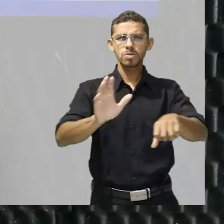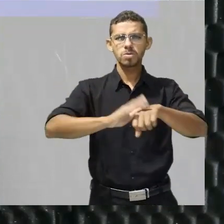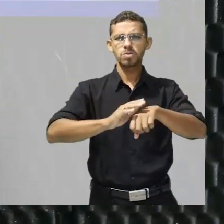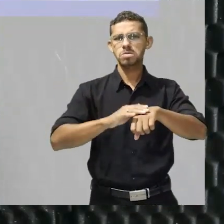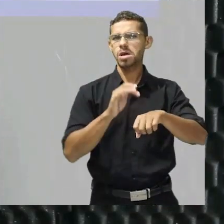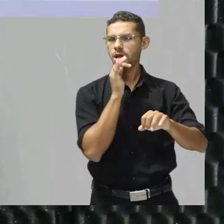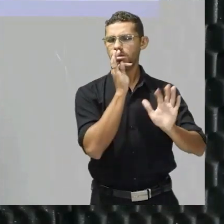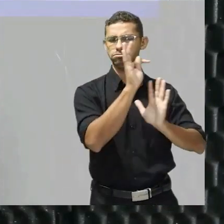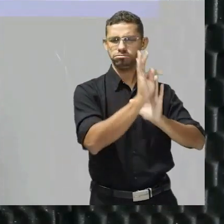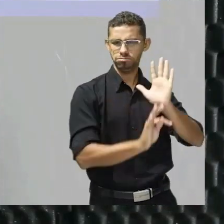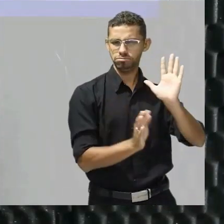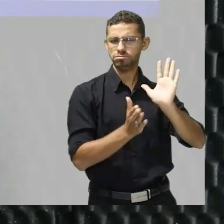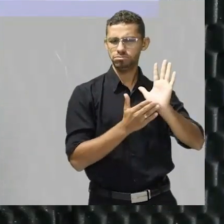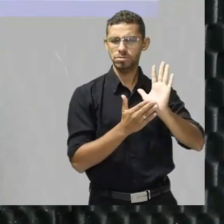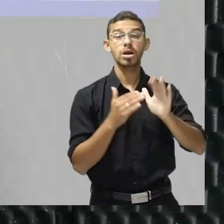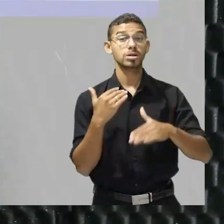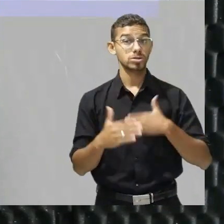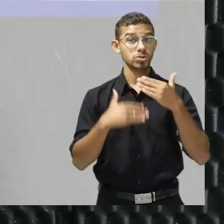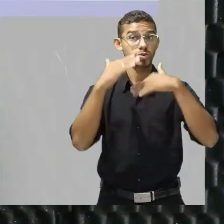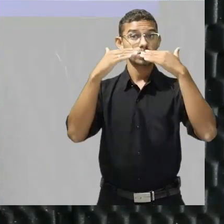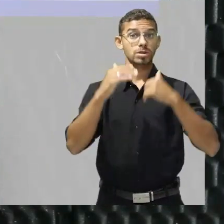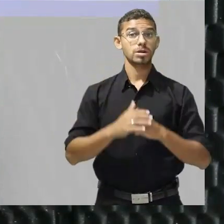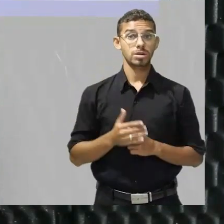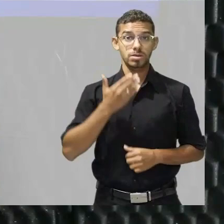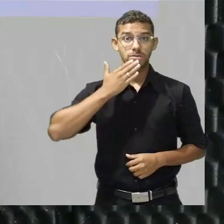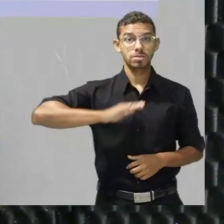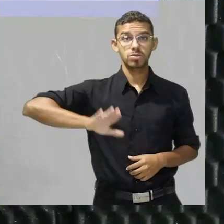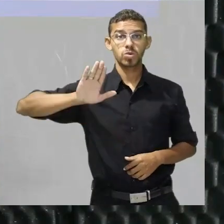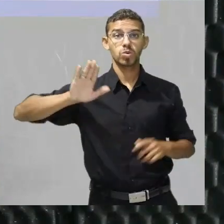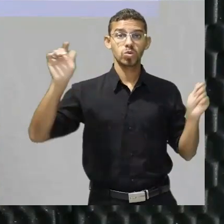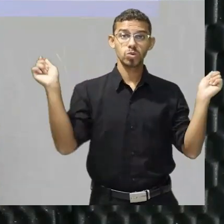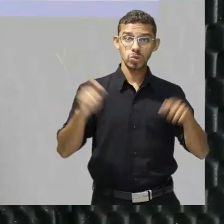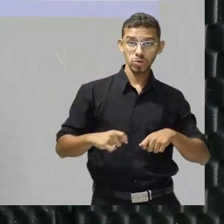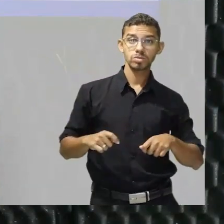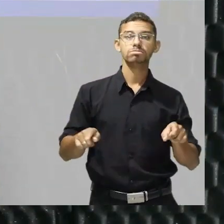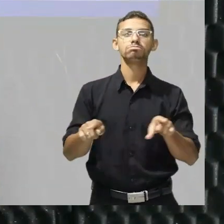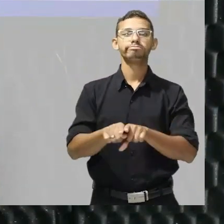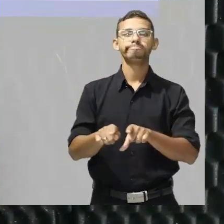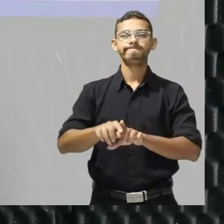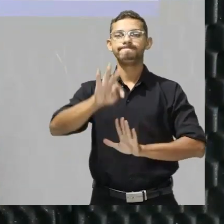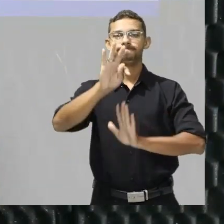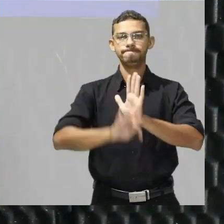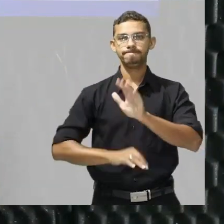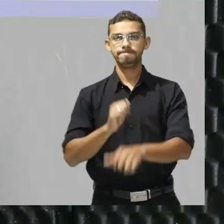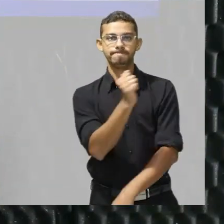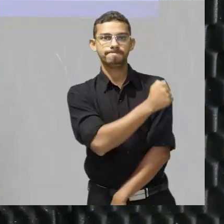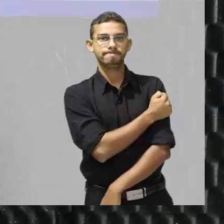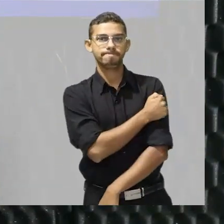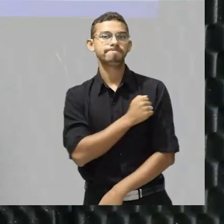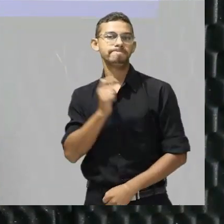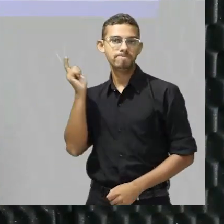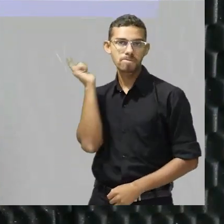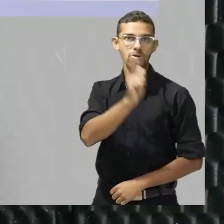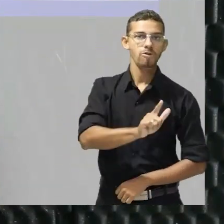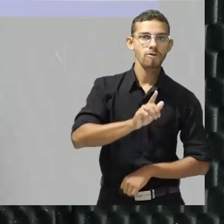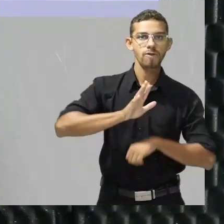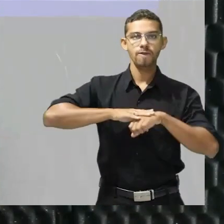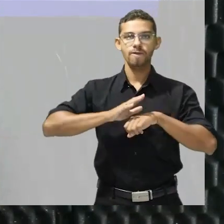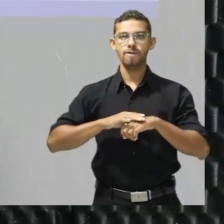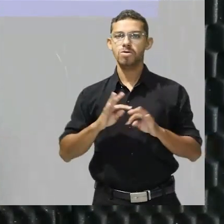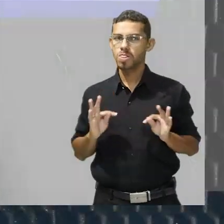o parágrafo do desenvolvimento em que a candidata alcançou a nota máxima e aí nós vamos ver se ela cumpriu Realmente